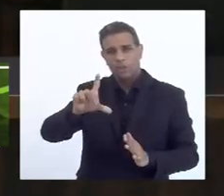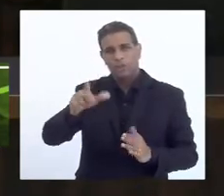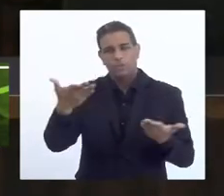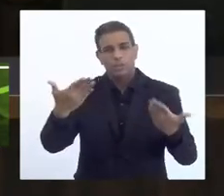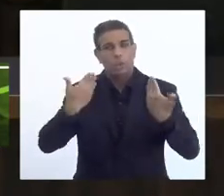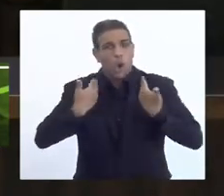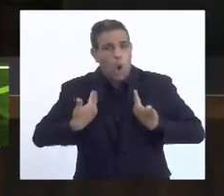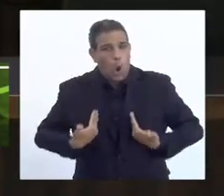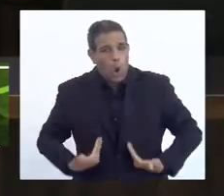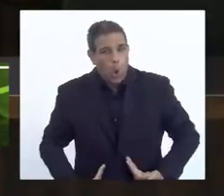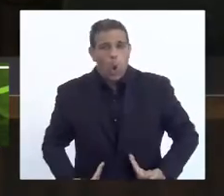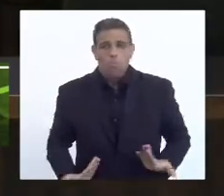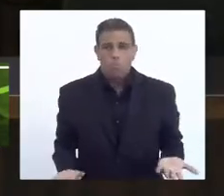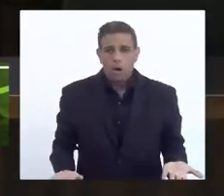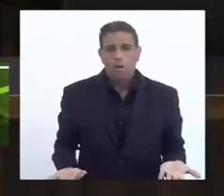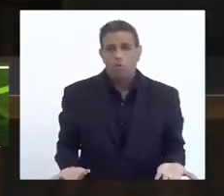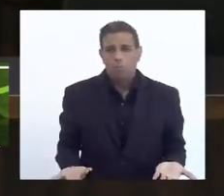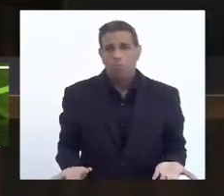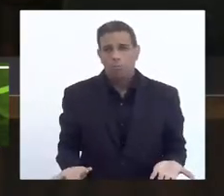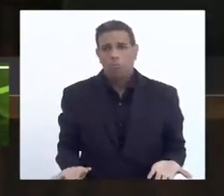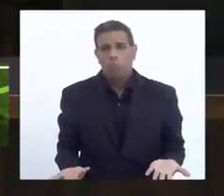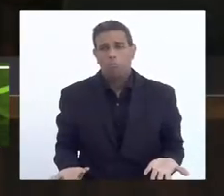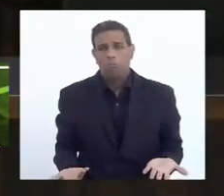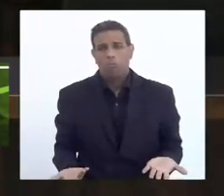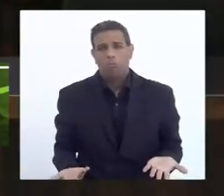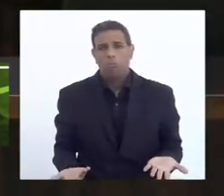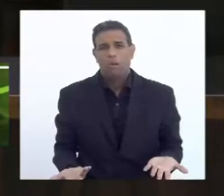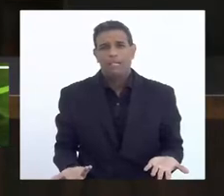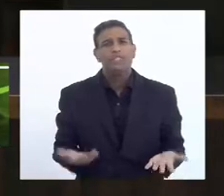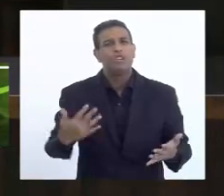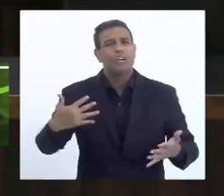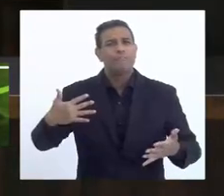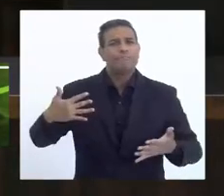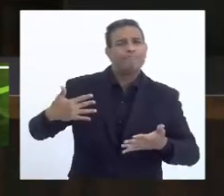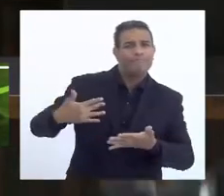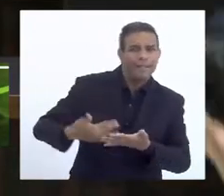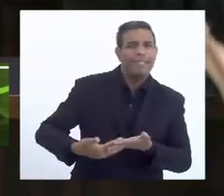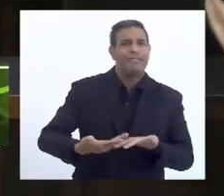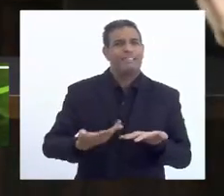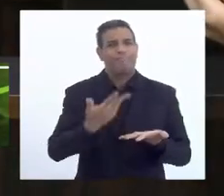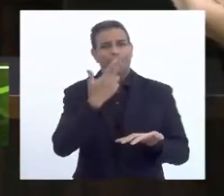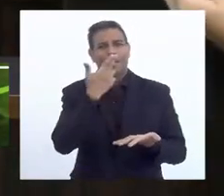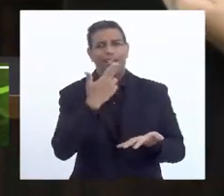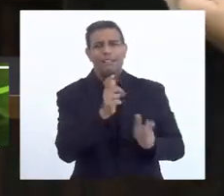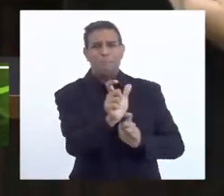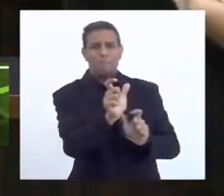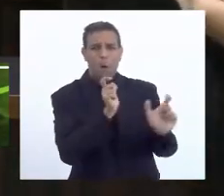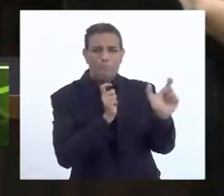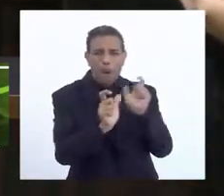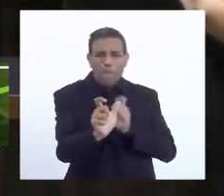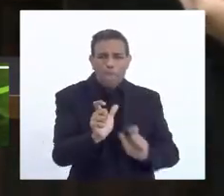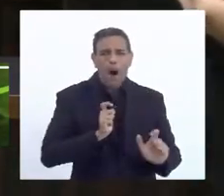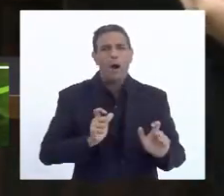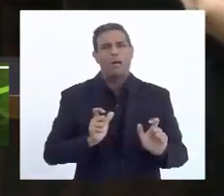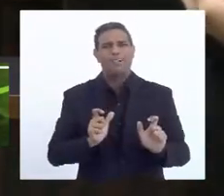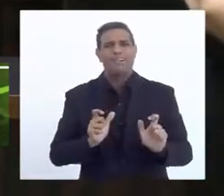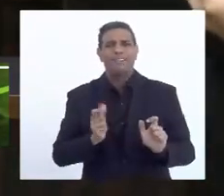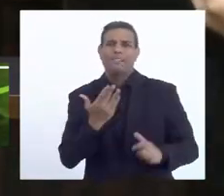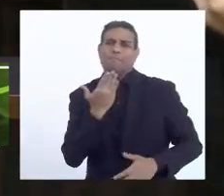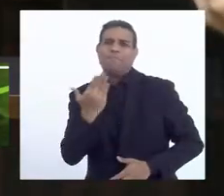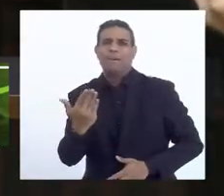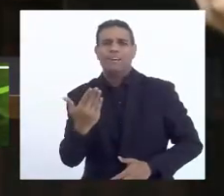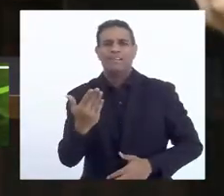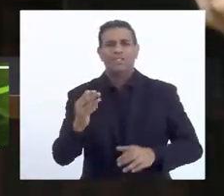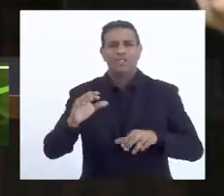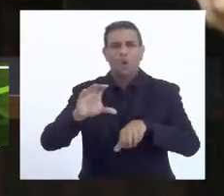roupa, à sua vestimenta. Né, e isso também é fruto de vários ataques aqui dentro, e a gente teve que acionar também